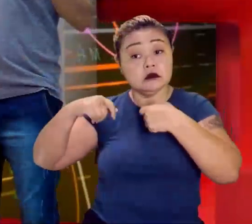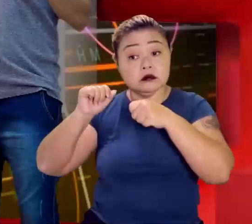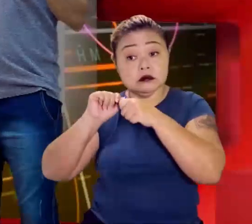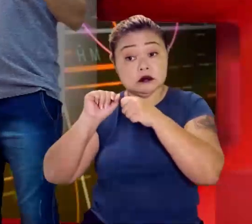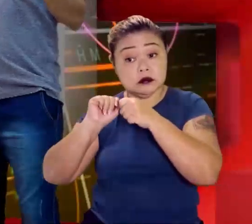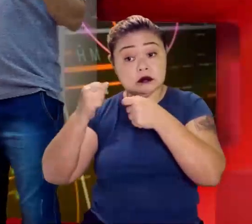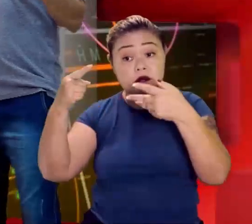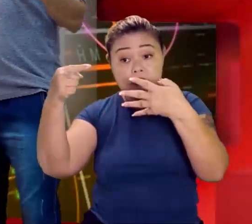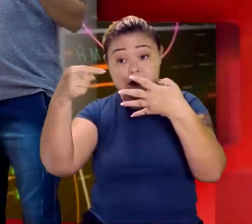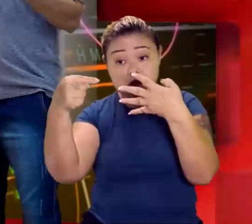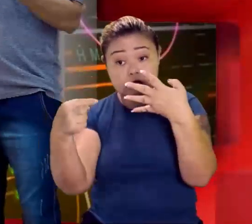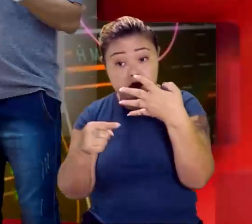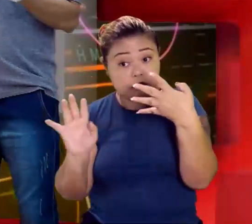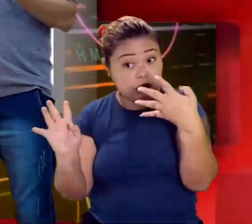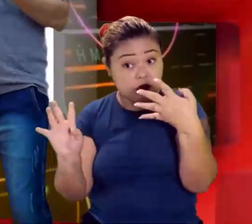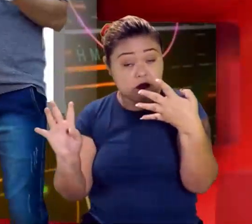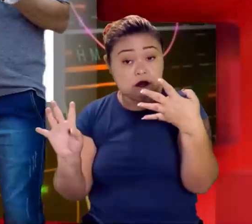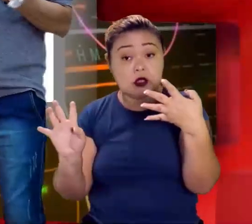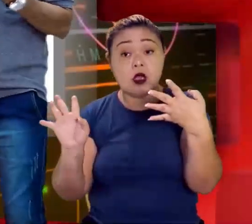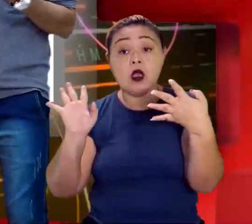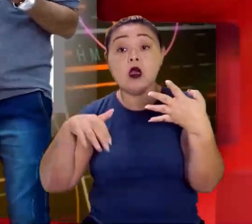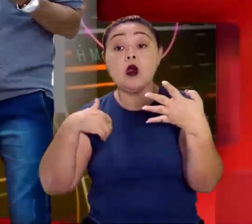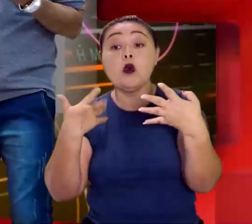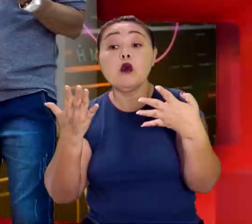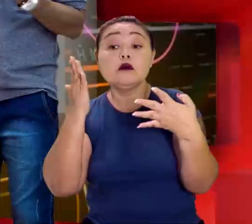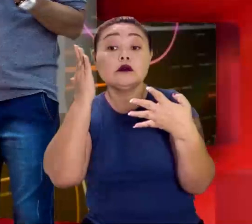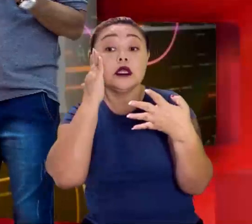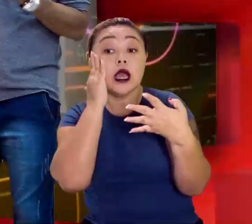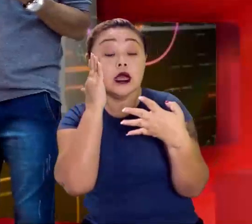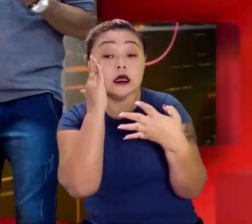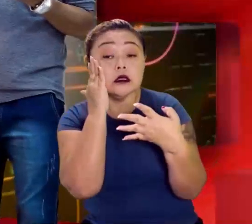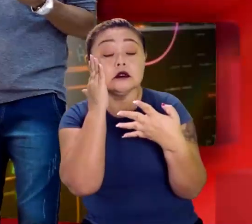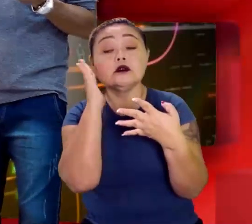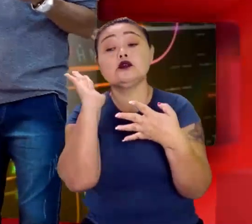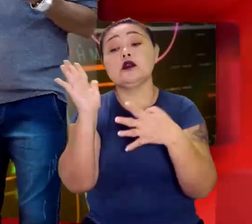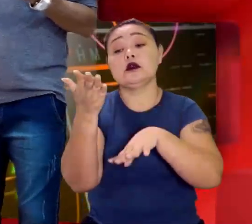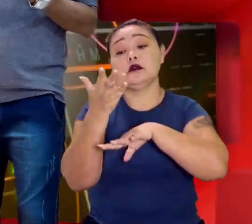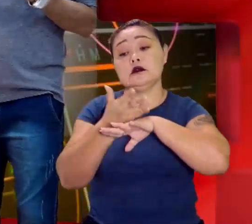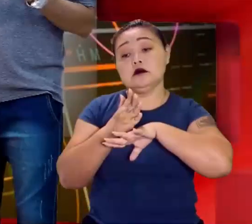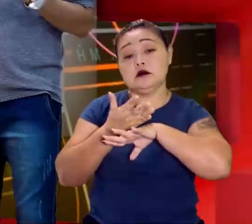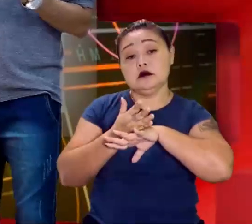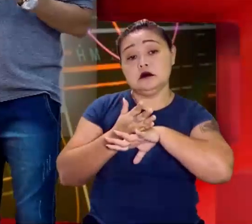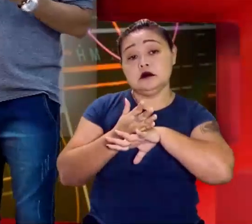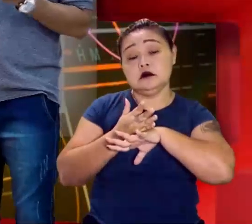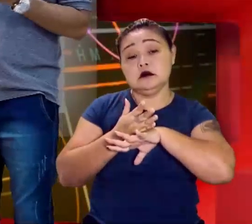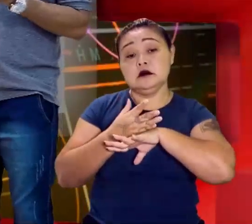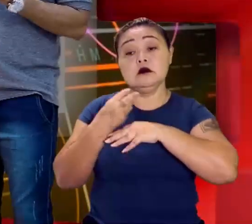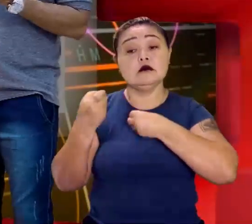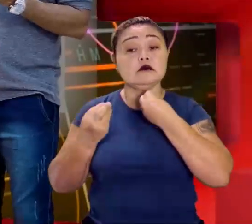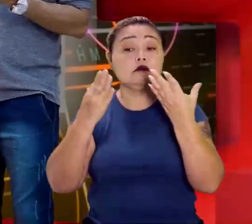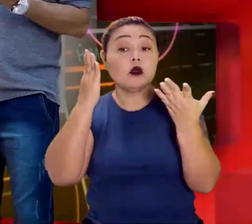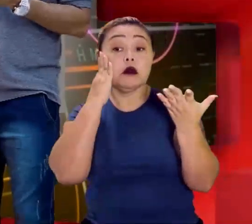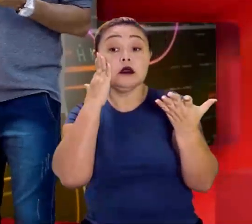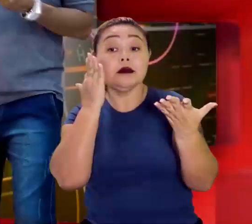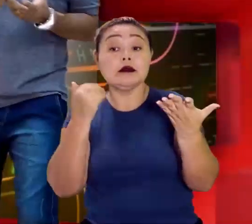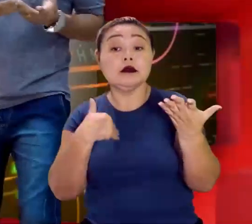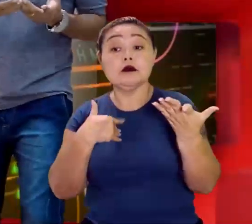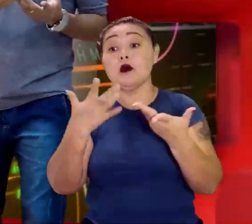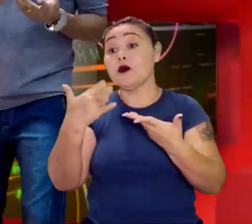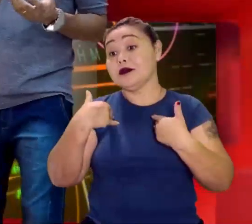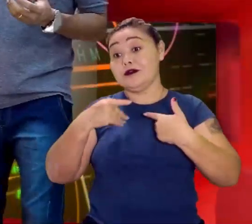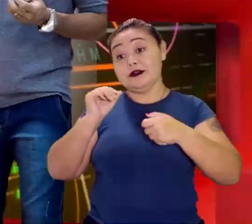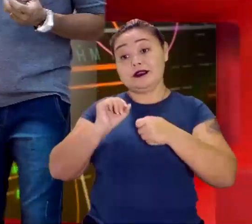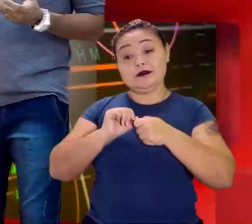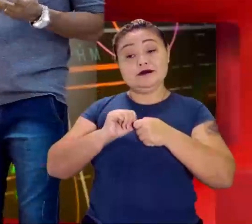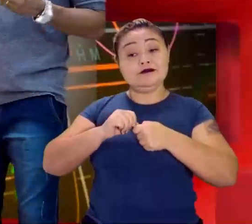E aí, aquele detalhe. Olha o que ela falou. Quando você já sabe, quando você já treinou, e como que eu vou saber que eu já sei? Quando eu